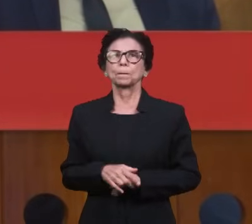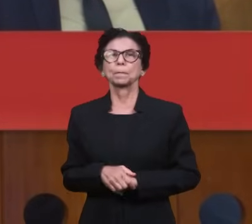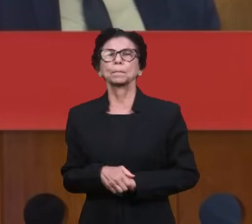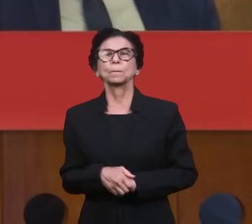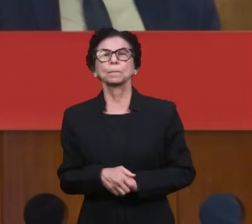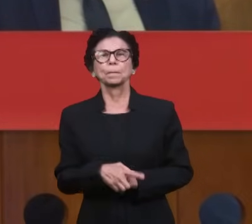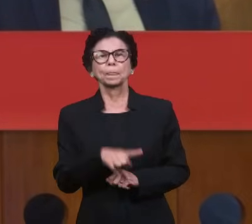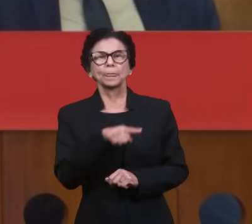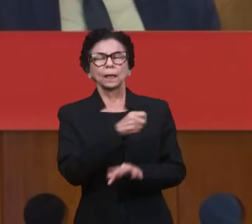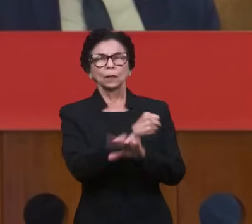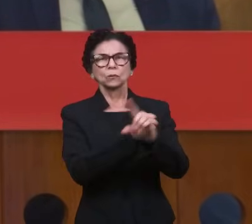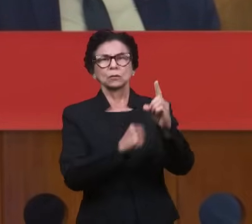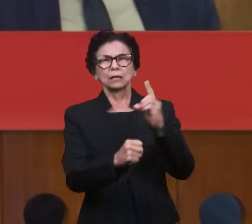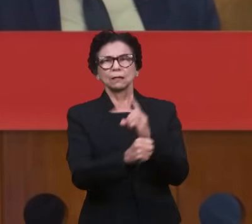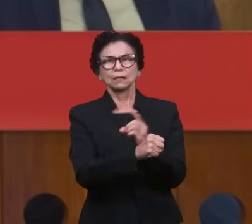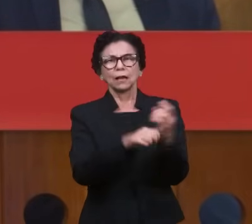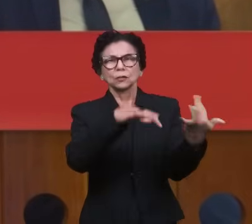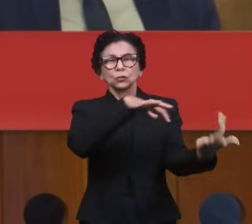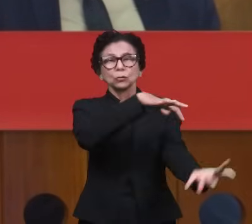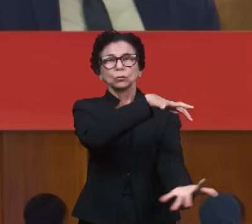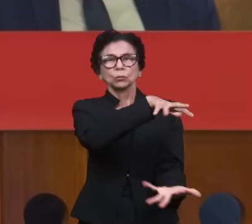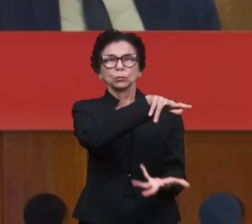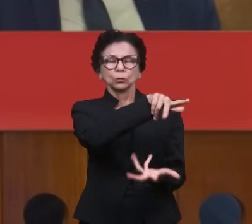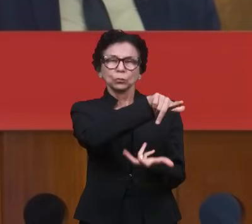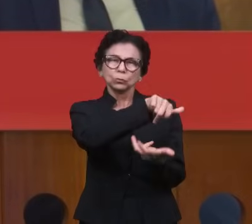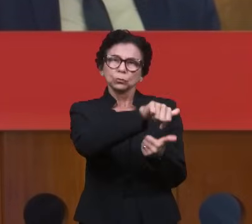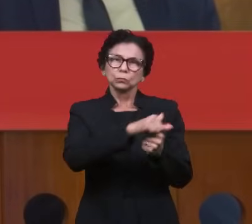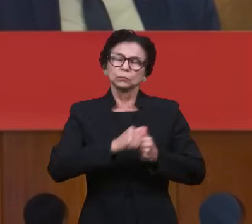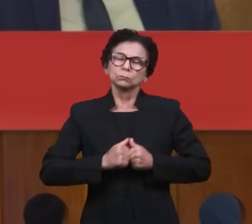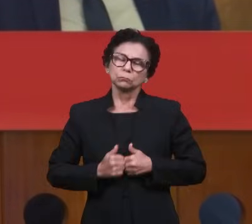mundo está caminhando